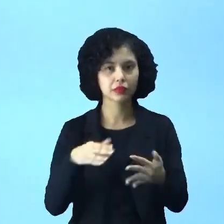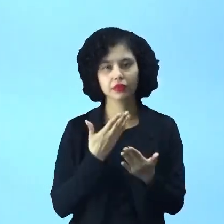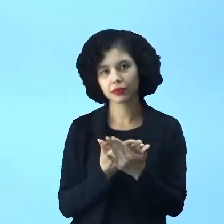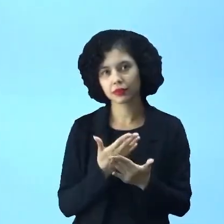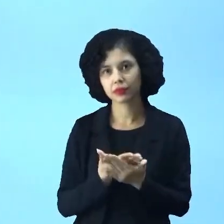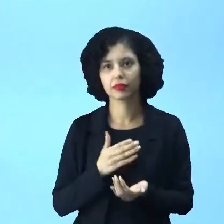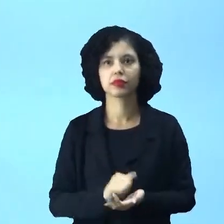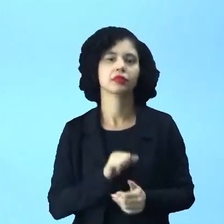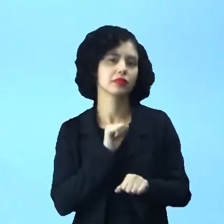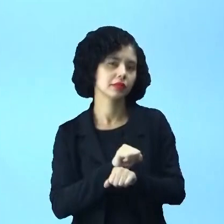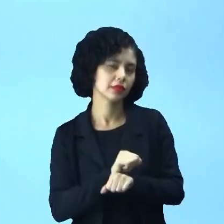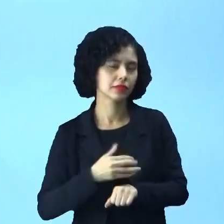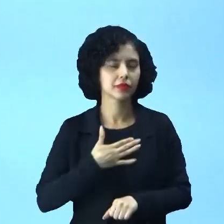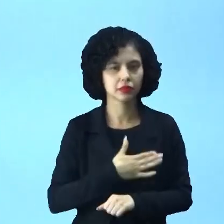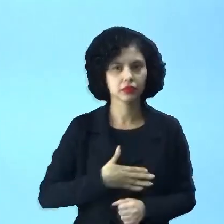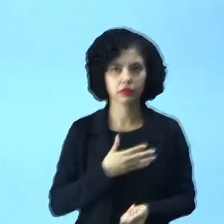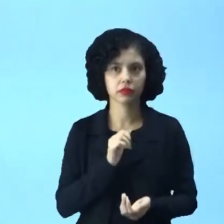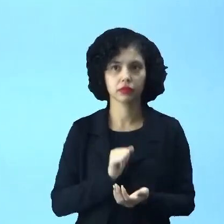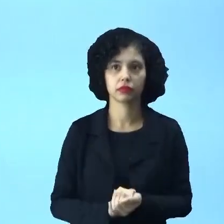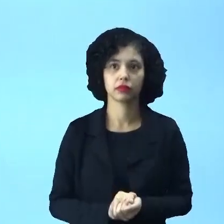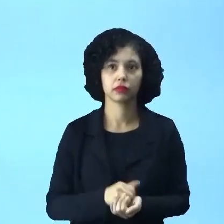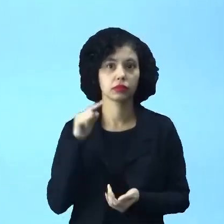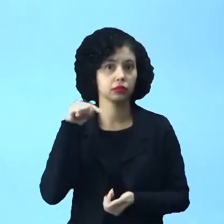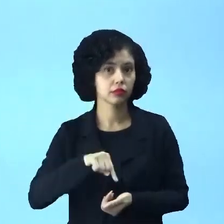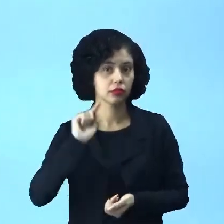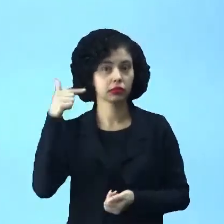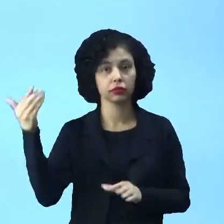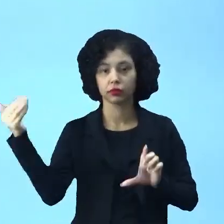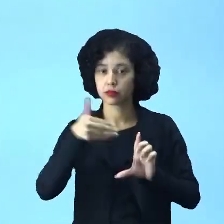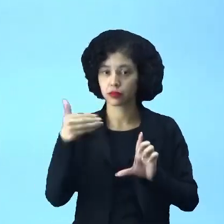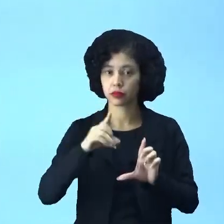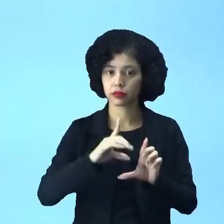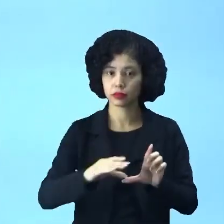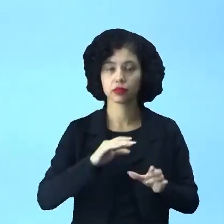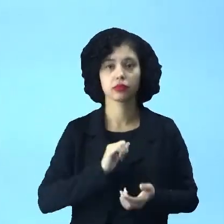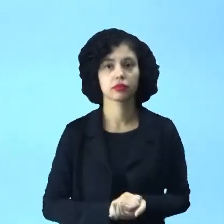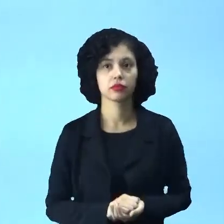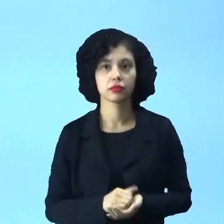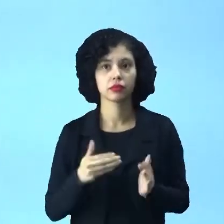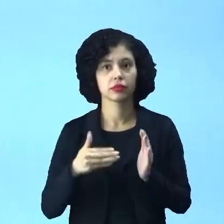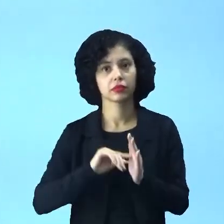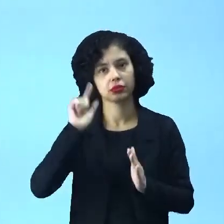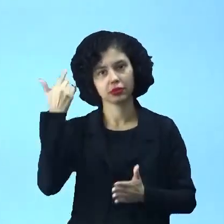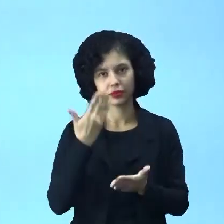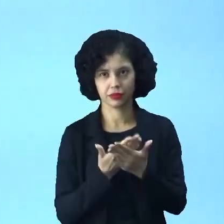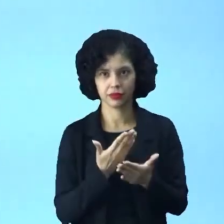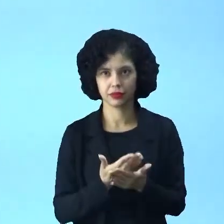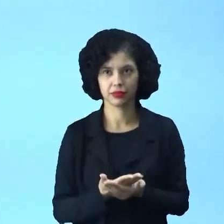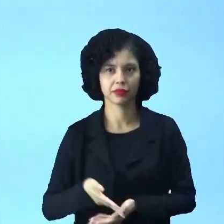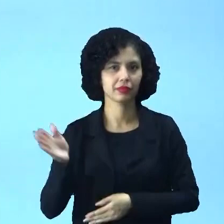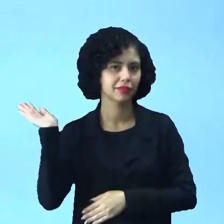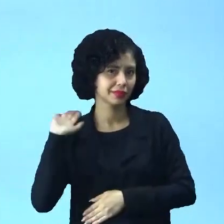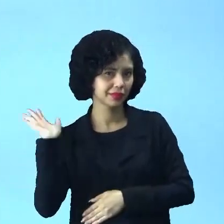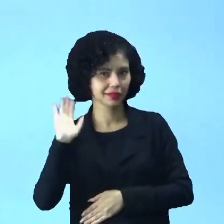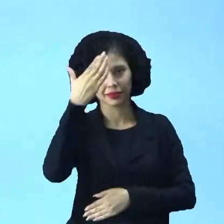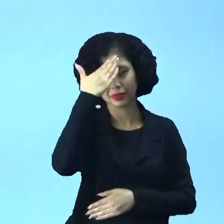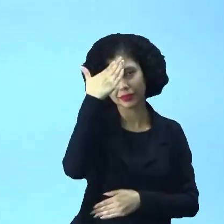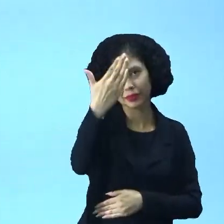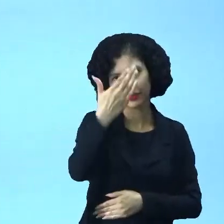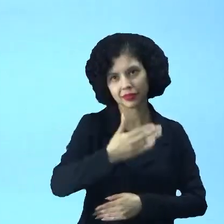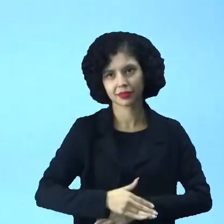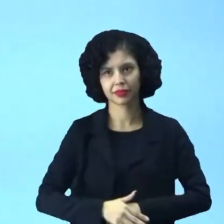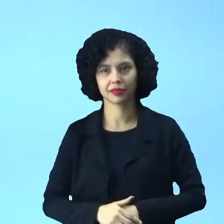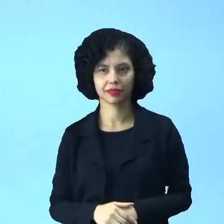nossa aula, espero que vocês tenham gostado. Para ver essa aula novamente, acesse a plataforma Eduque e aguardo você na próxima aula. Muito obrigado!